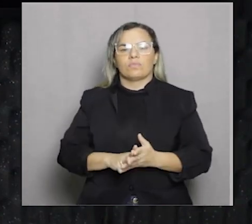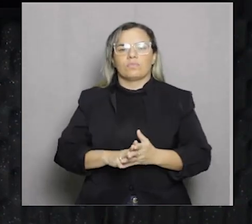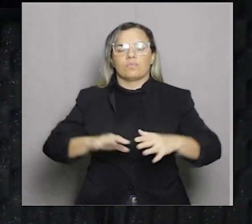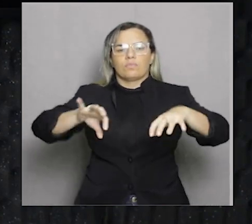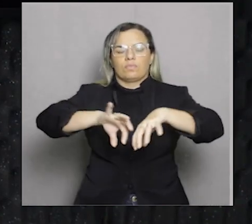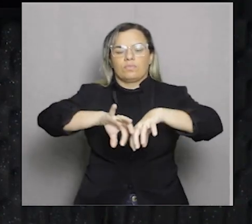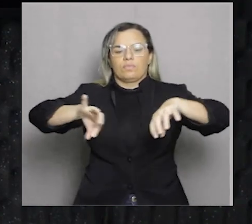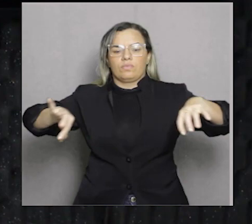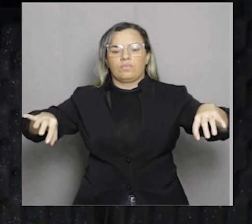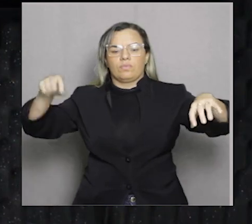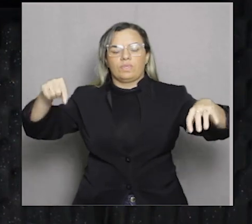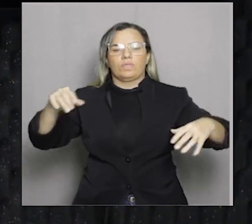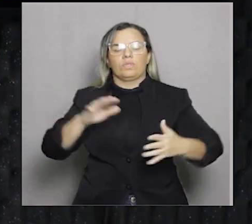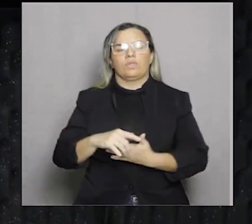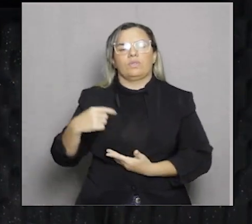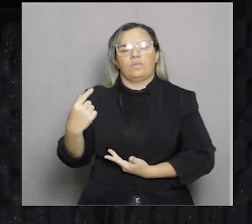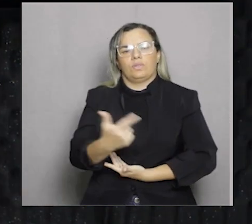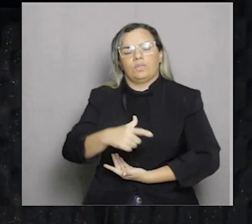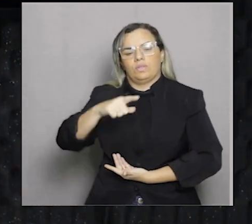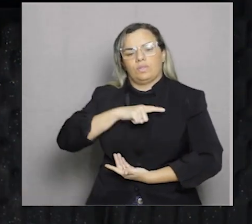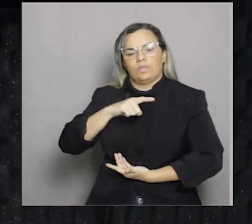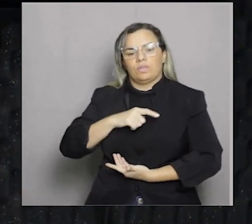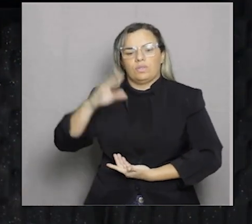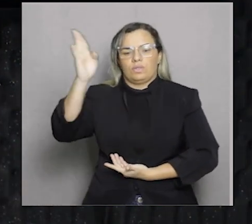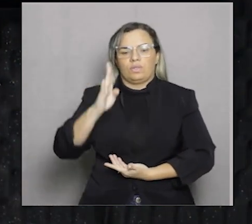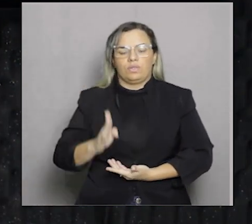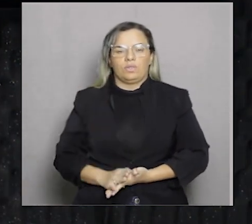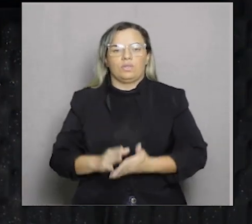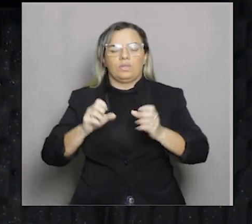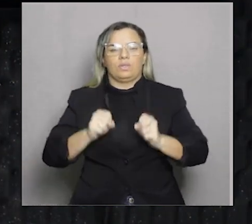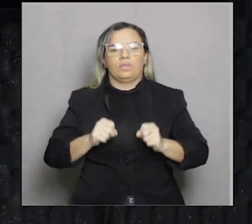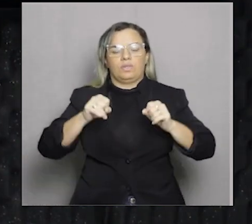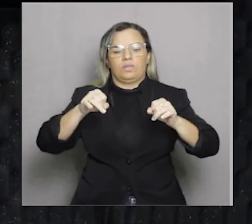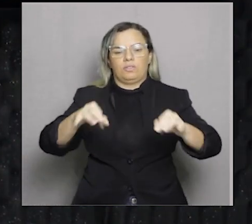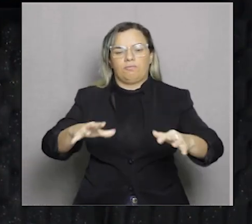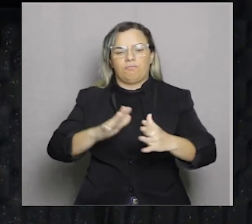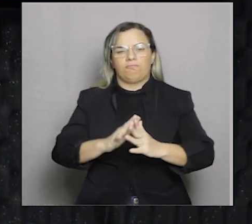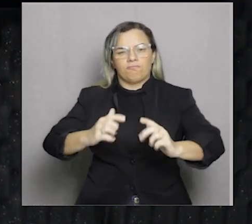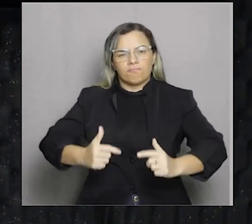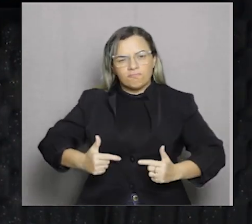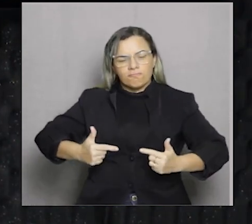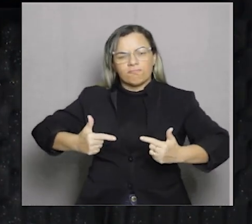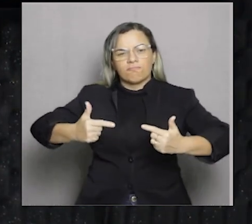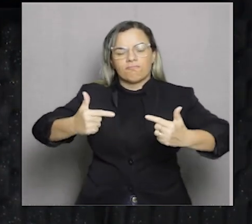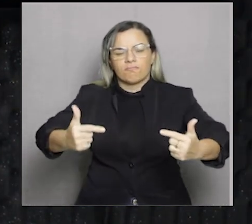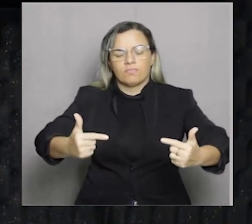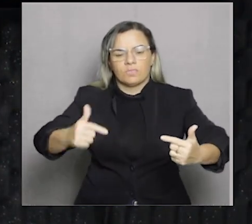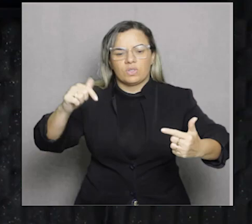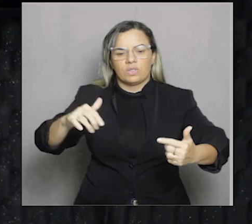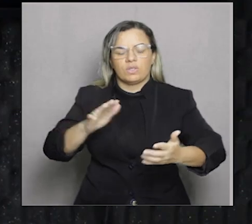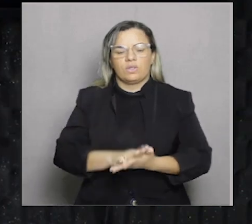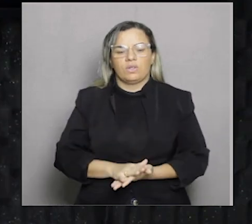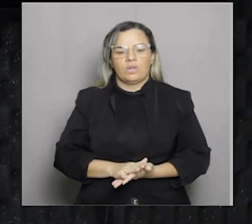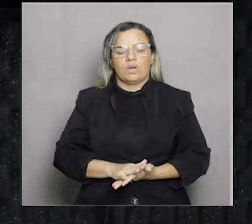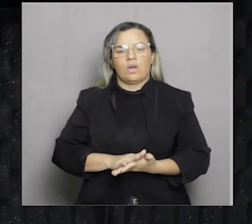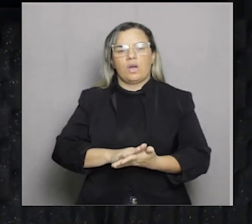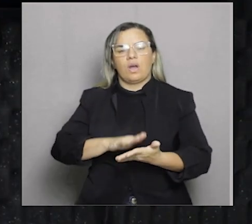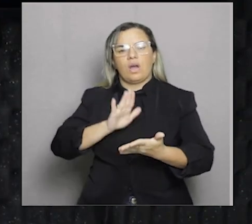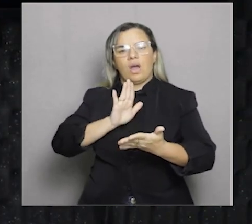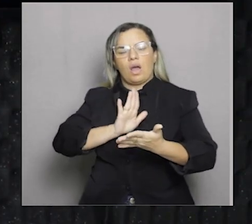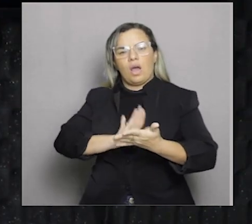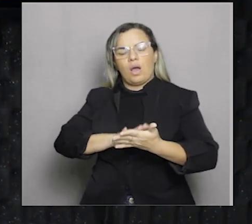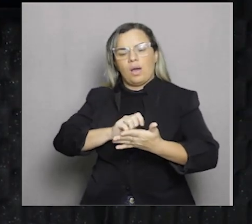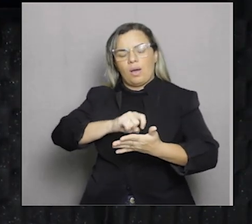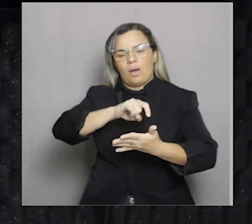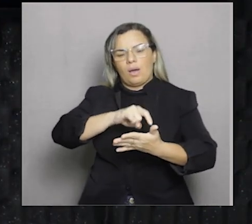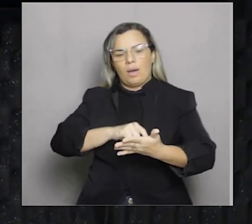que nós vamos ter no Brasil Colônia. Um dos movimentos de resistência ao pacto colonial português.